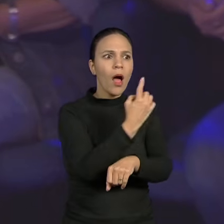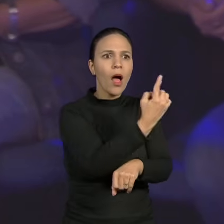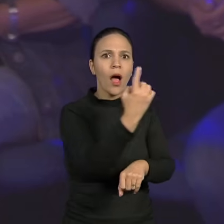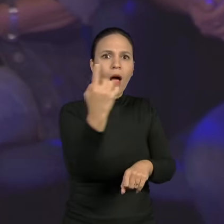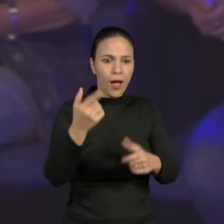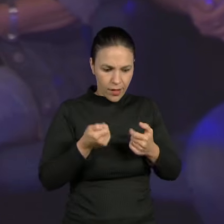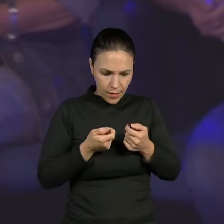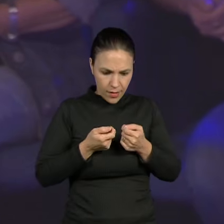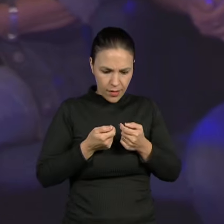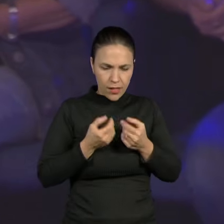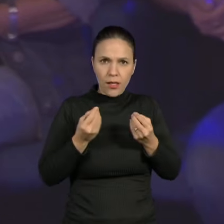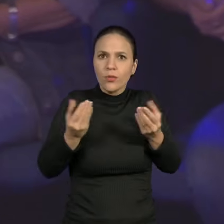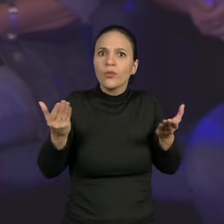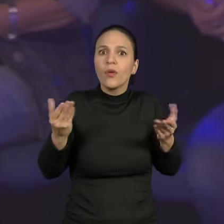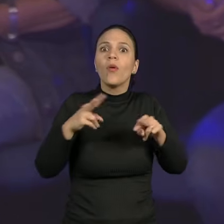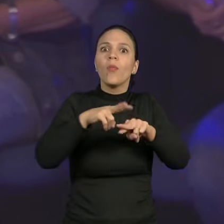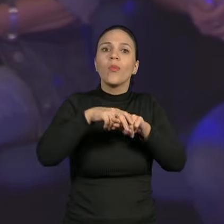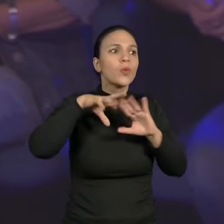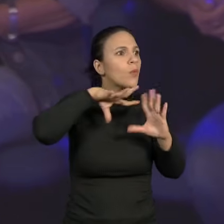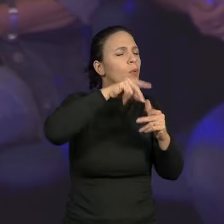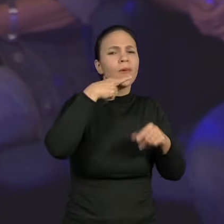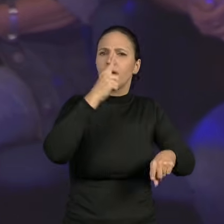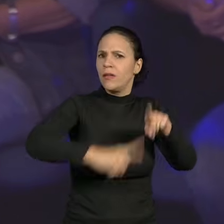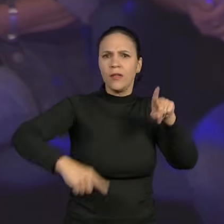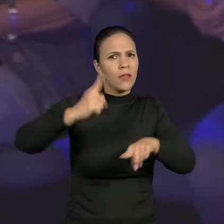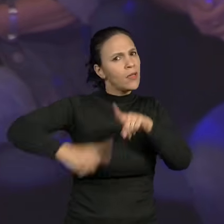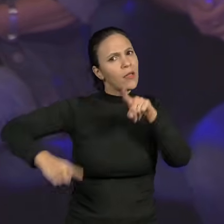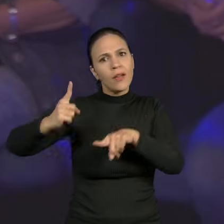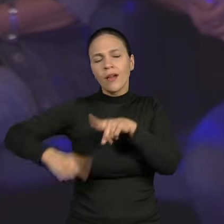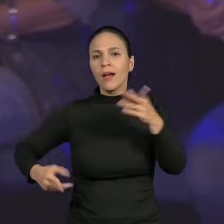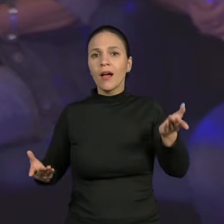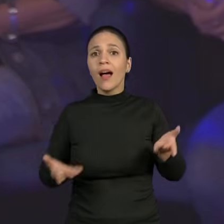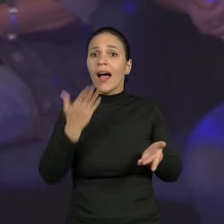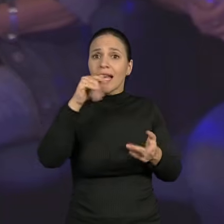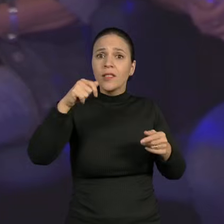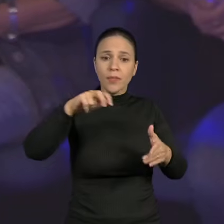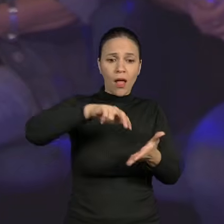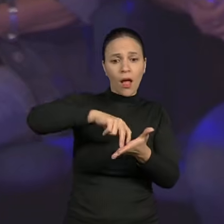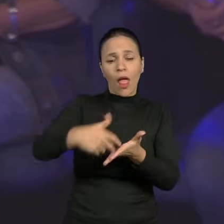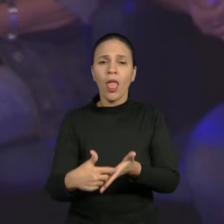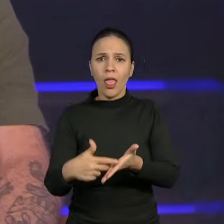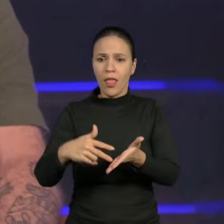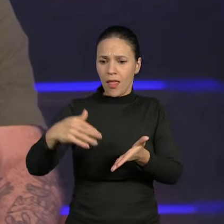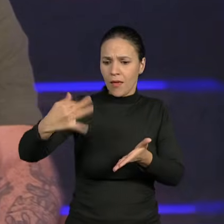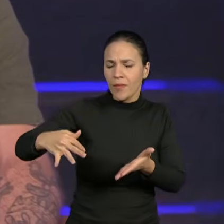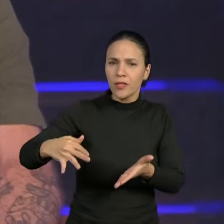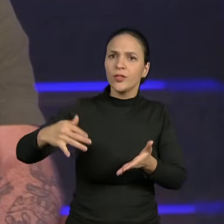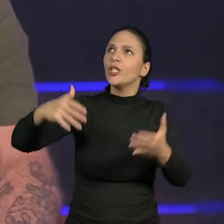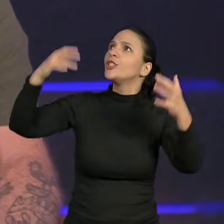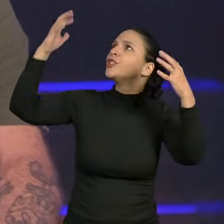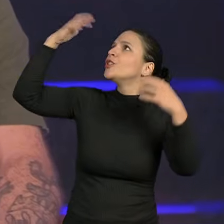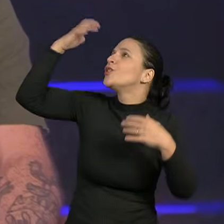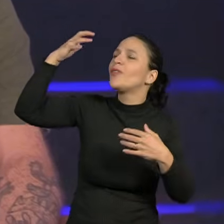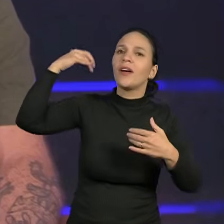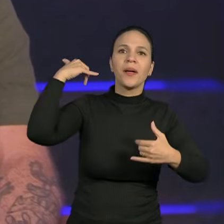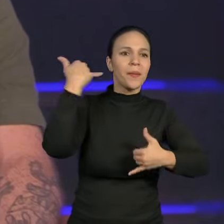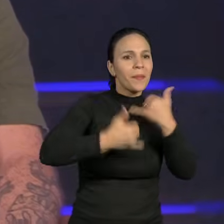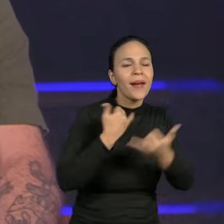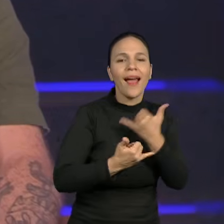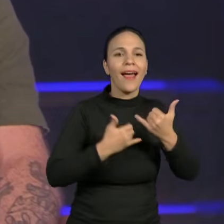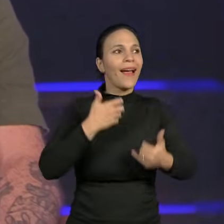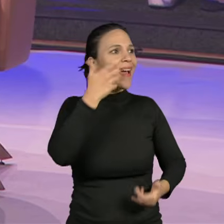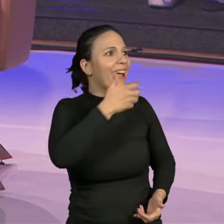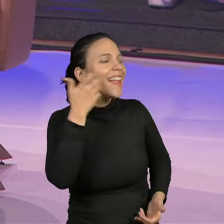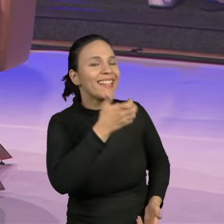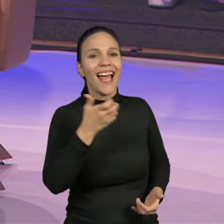Então, por isso que o mundo começou a proibir isso tudo. Porque criança tem que cair, tem que se machucar, tem que tomar chuva, tem que brincar, tem que cantar,